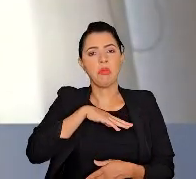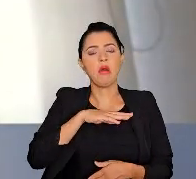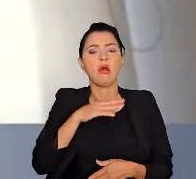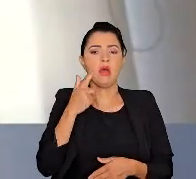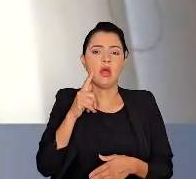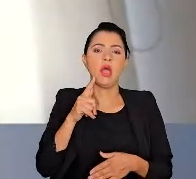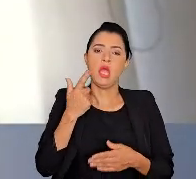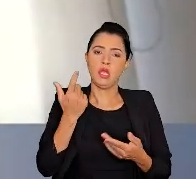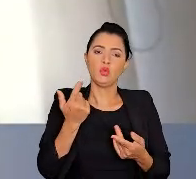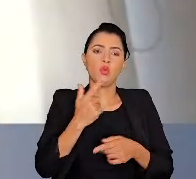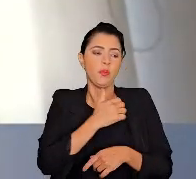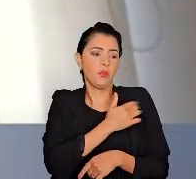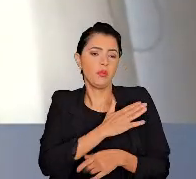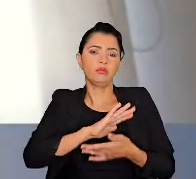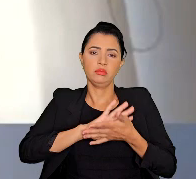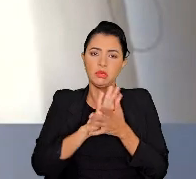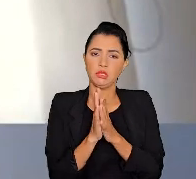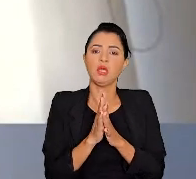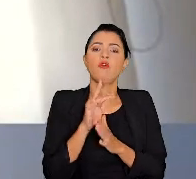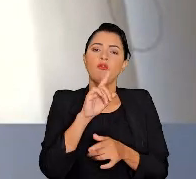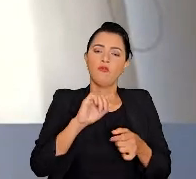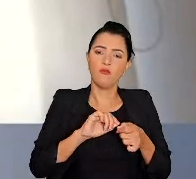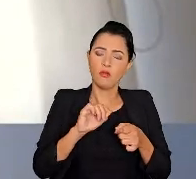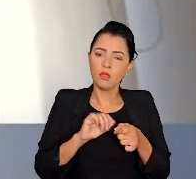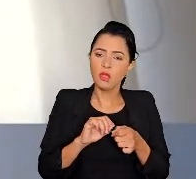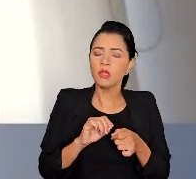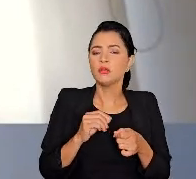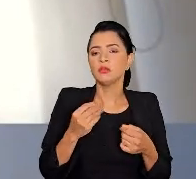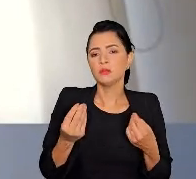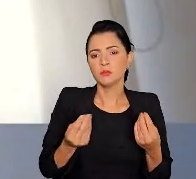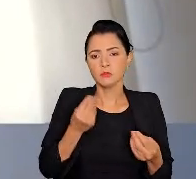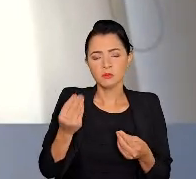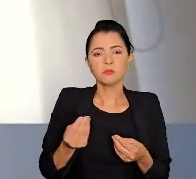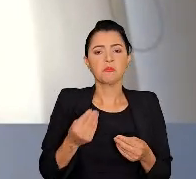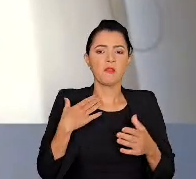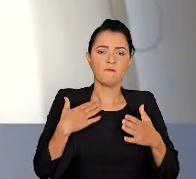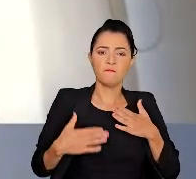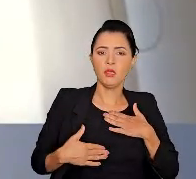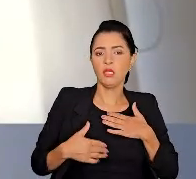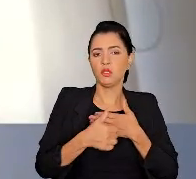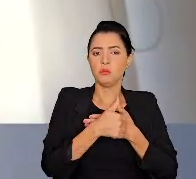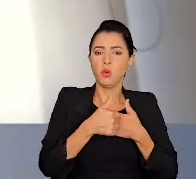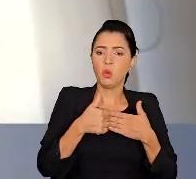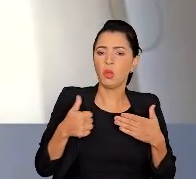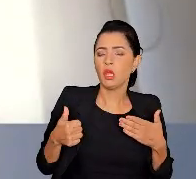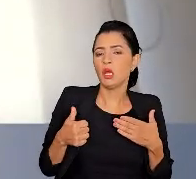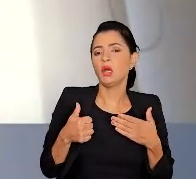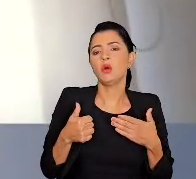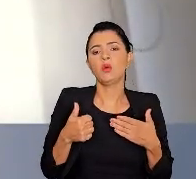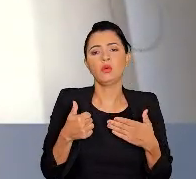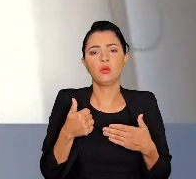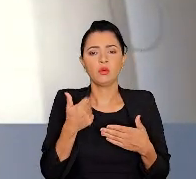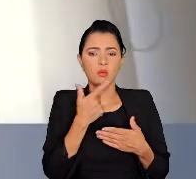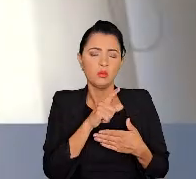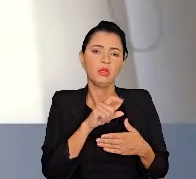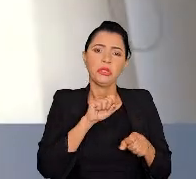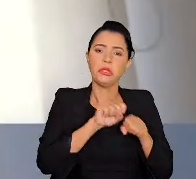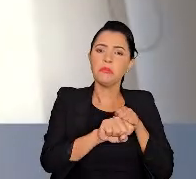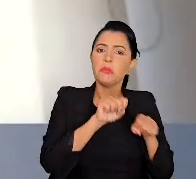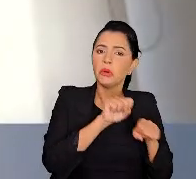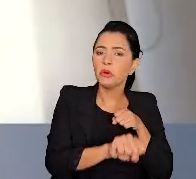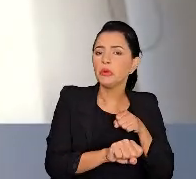e a discriminação causaram em termos físicos, morais e de genocídio